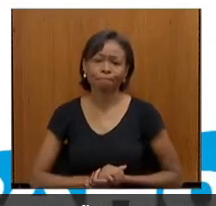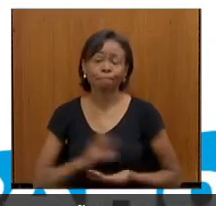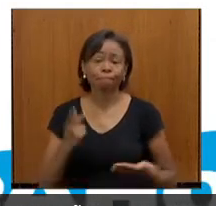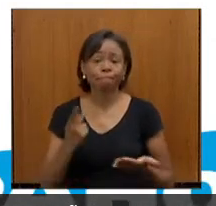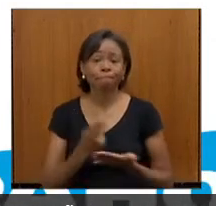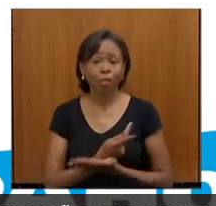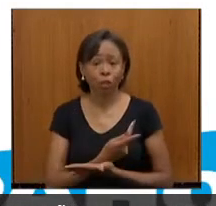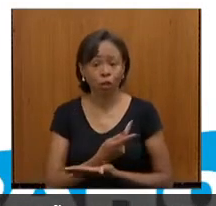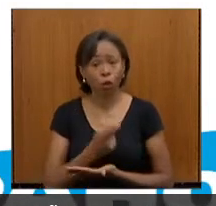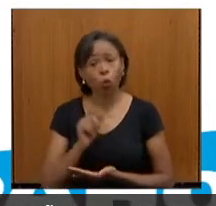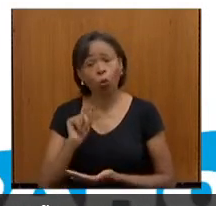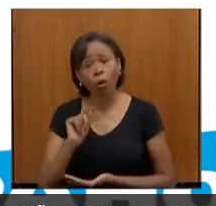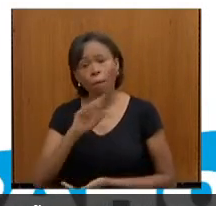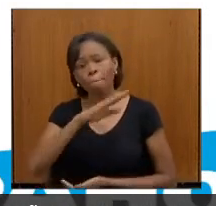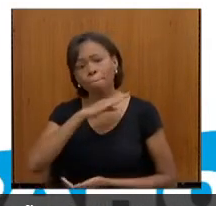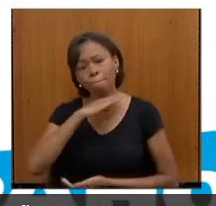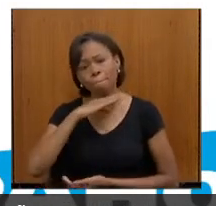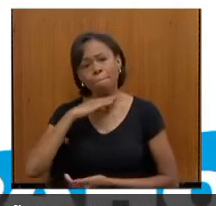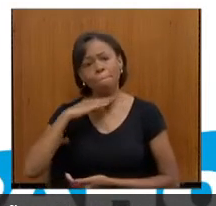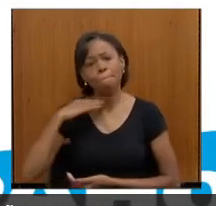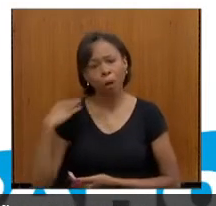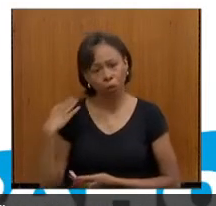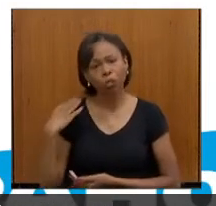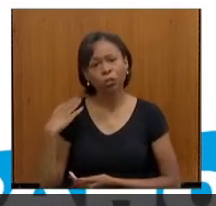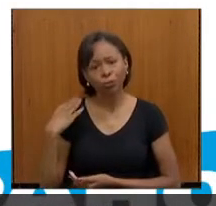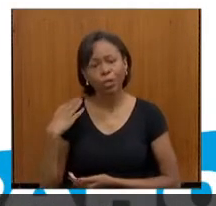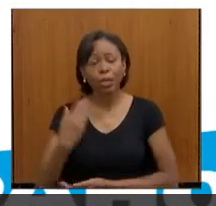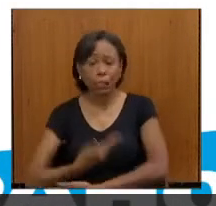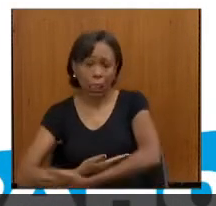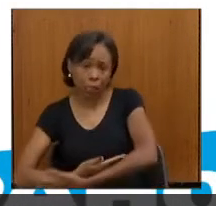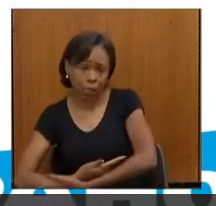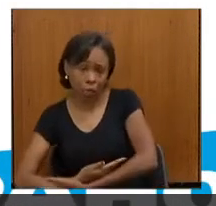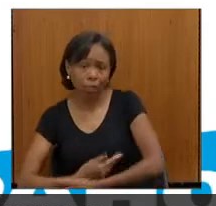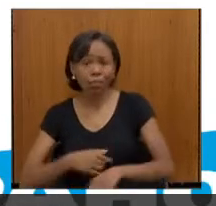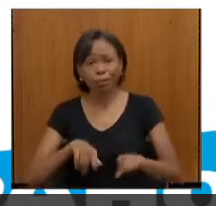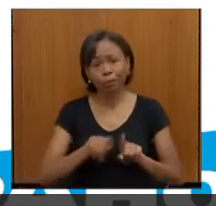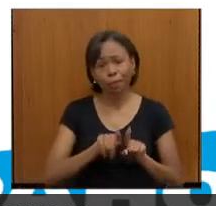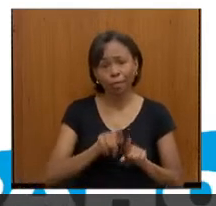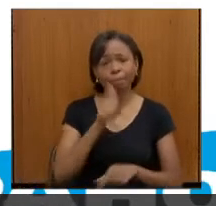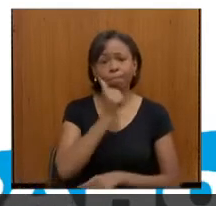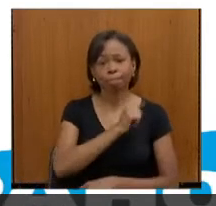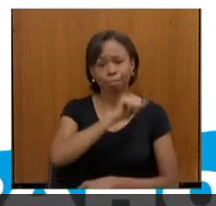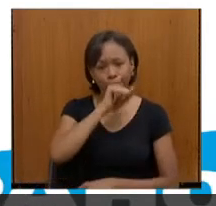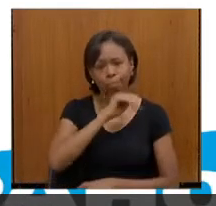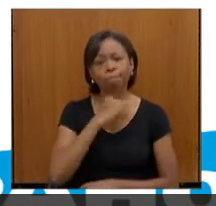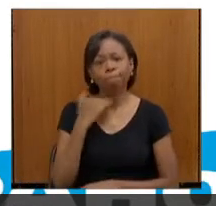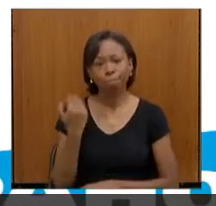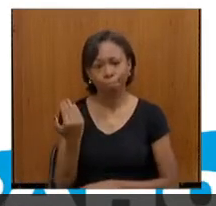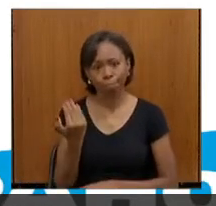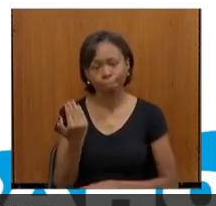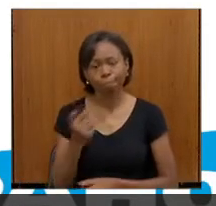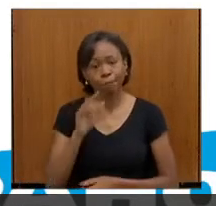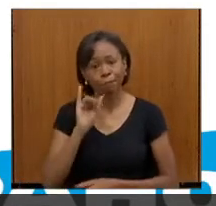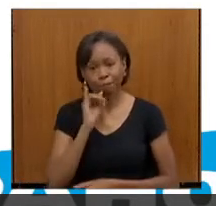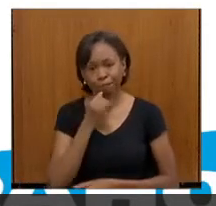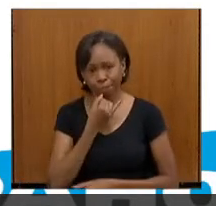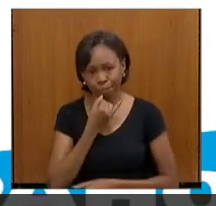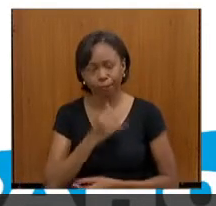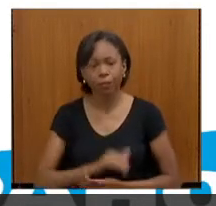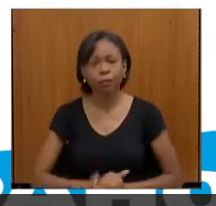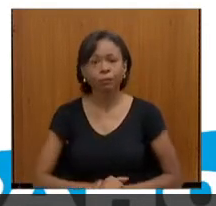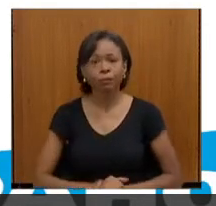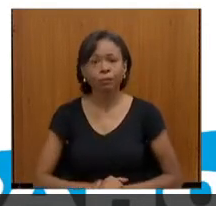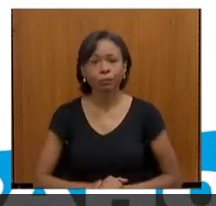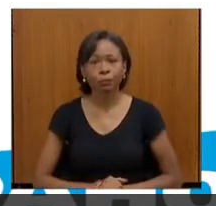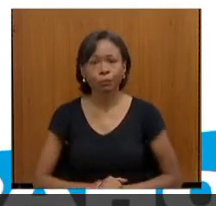uma morte perinatal e uma morte materna. Próximo, por favor. Acompanhado dessa curadoria